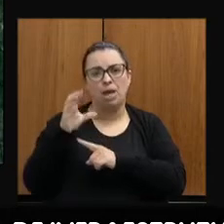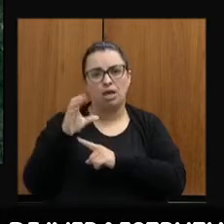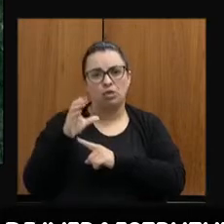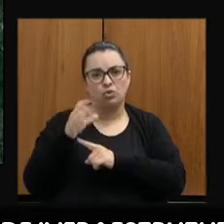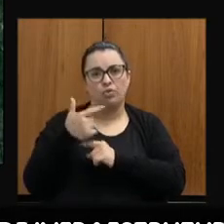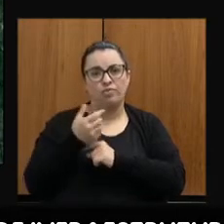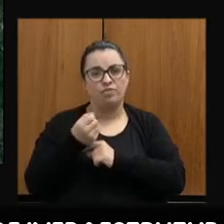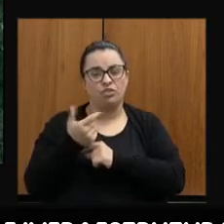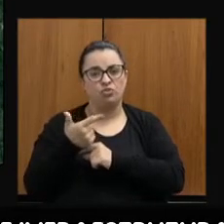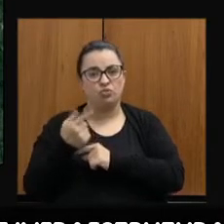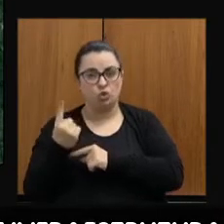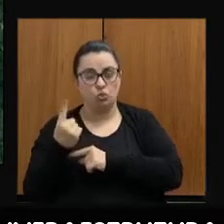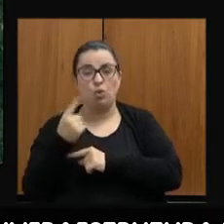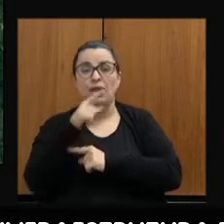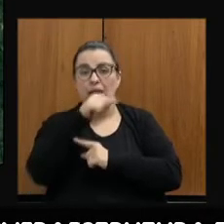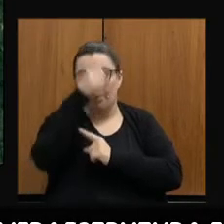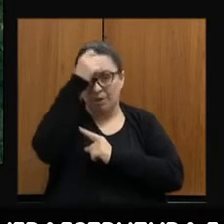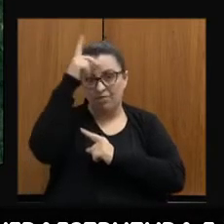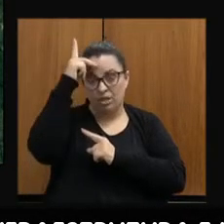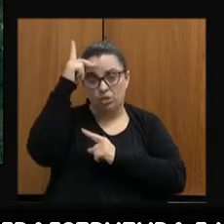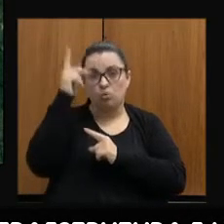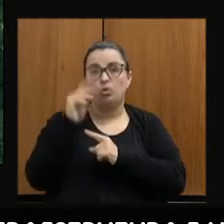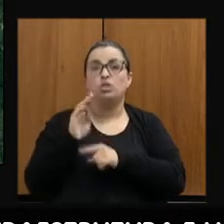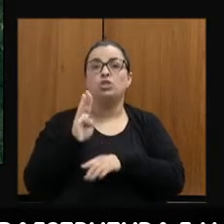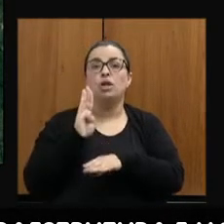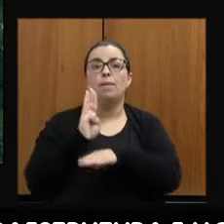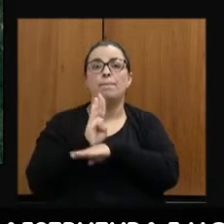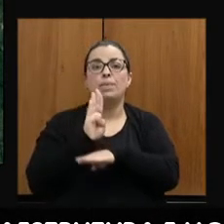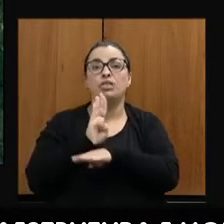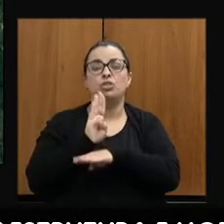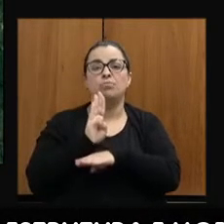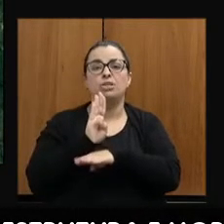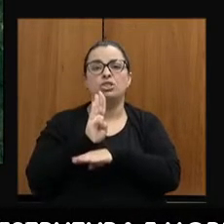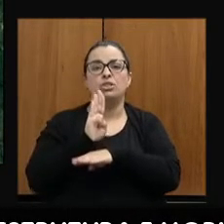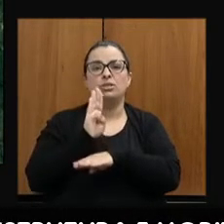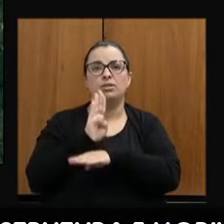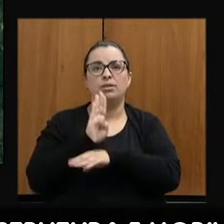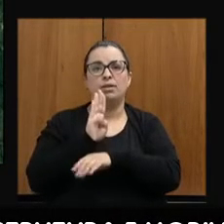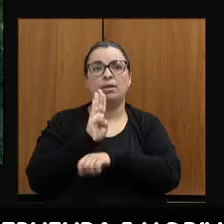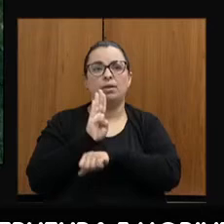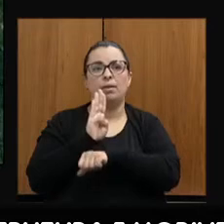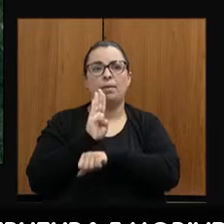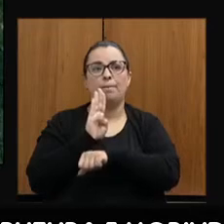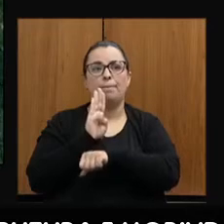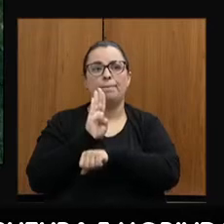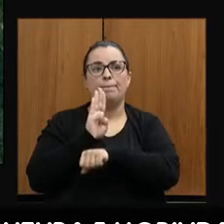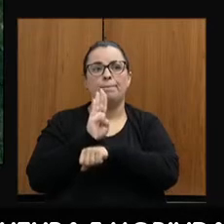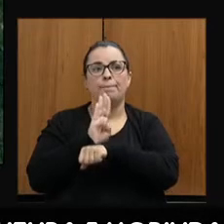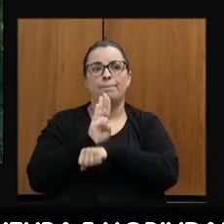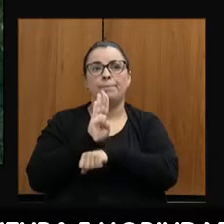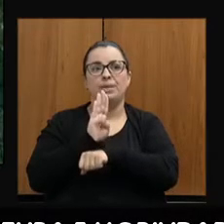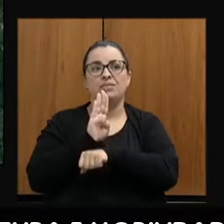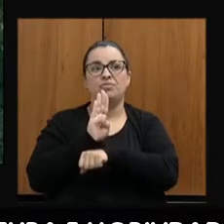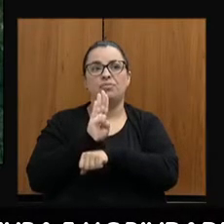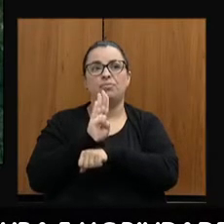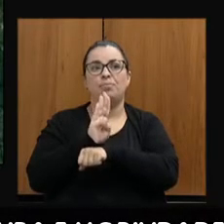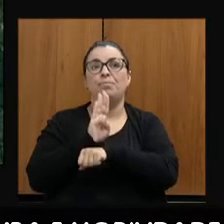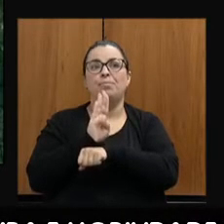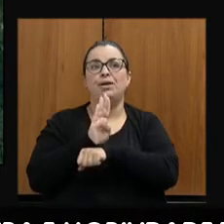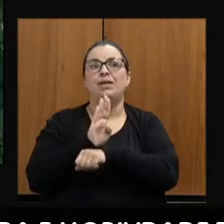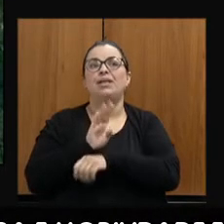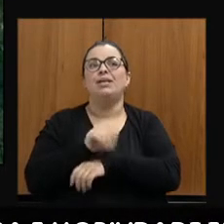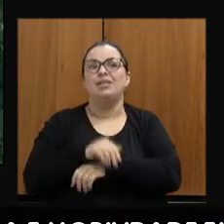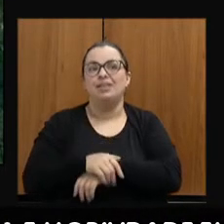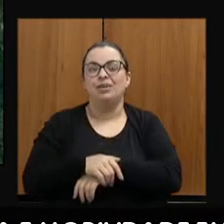apresentado pela prefeitura de Betim que ao traçado Rosa esse traçado rosa com seus podem